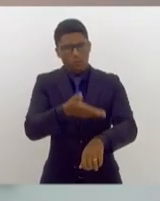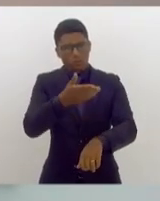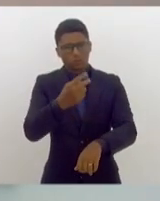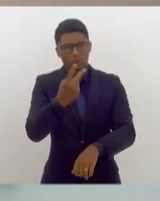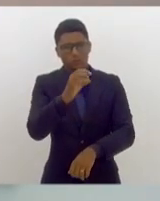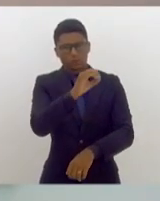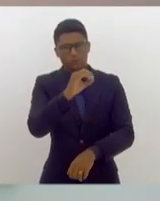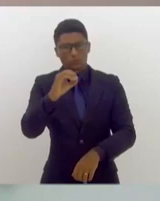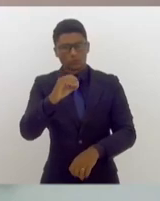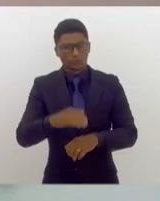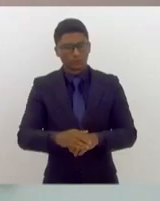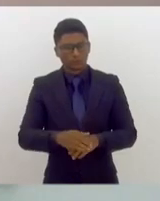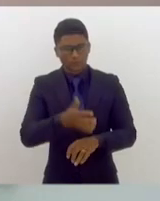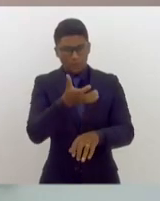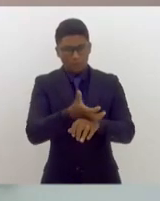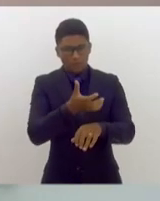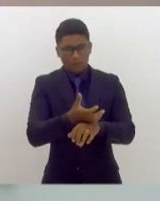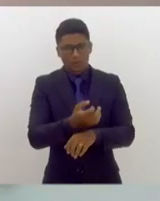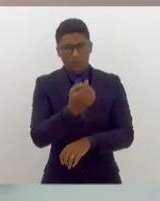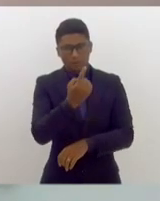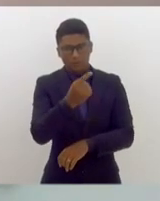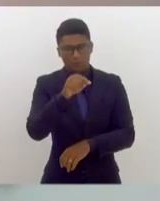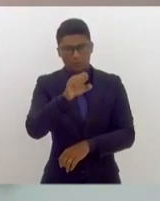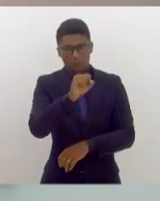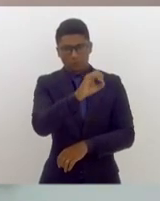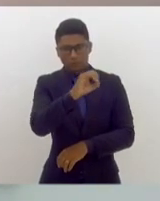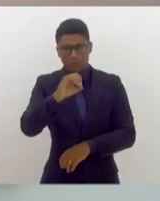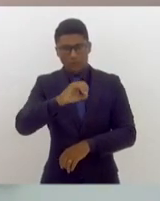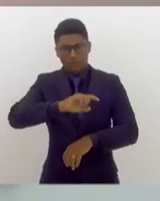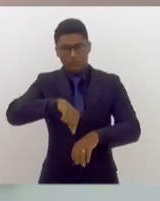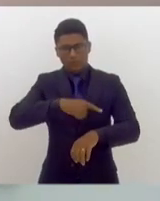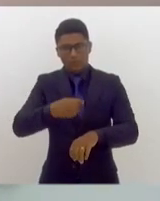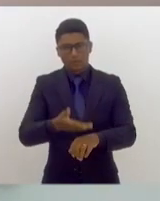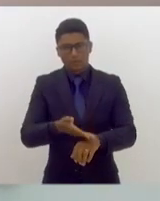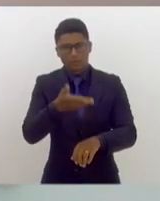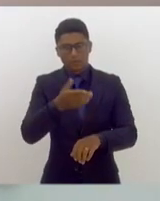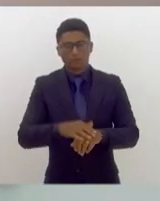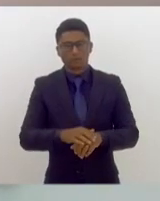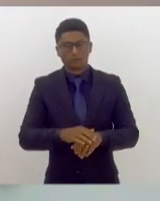1.800 horas para um currículo comum, 1.200 horas para disciplinas